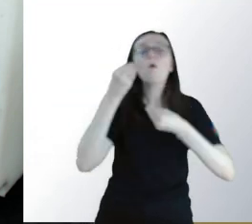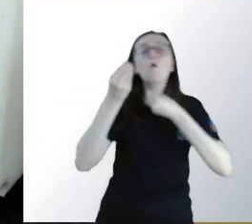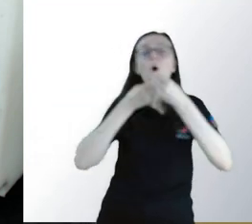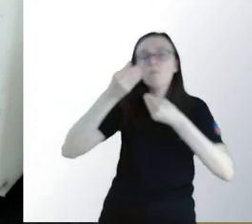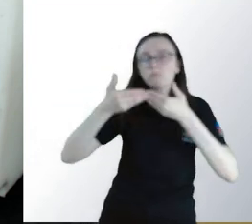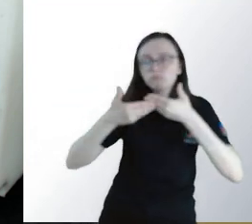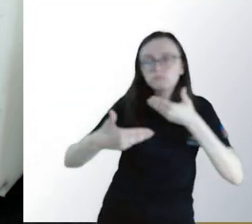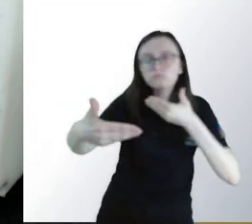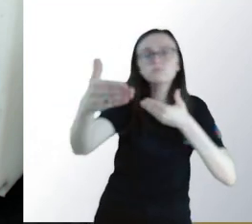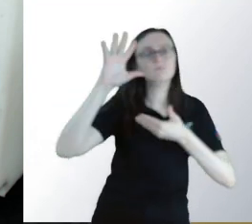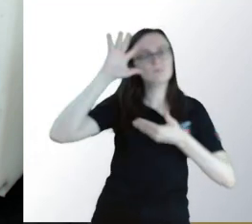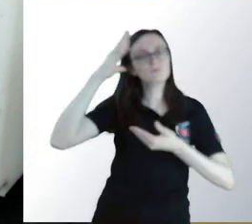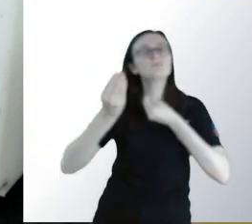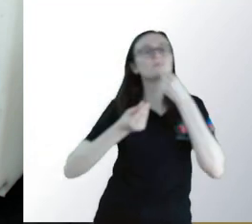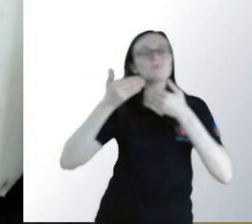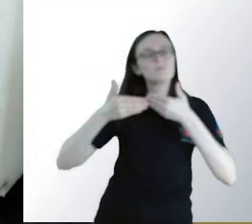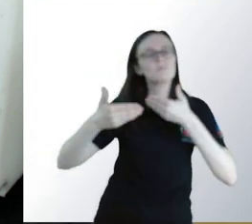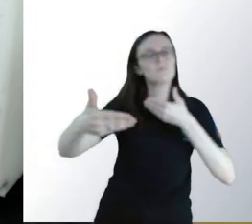encaminhamentos